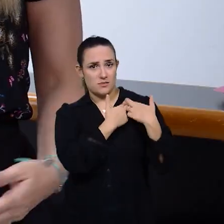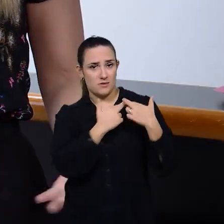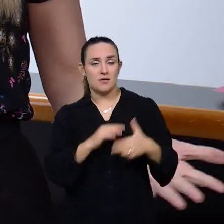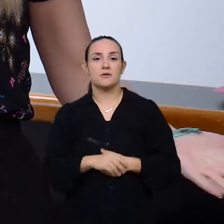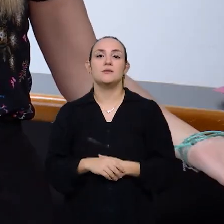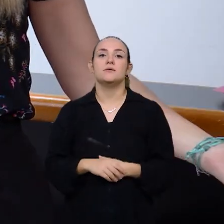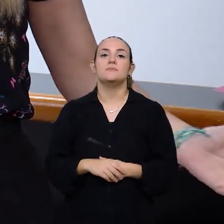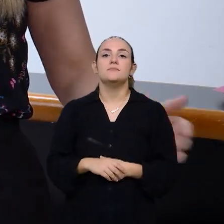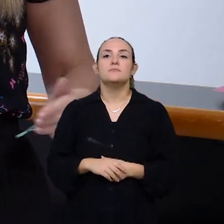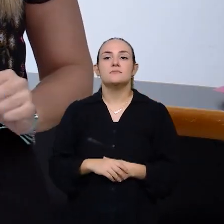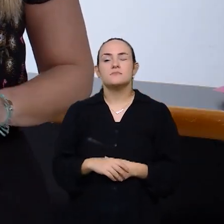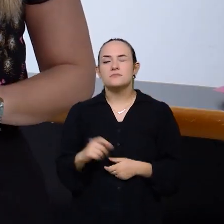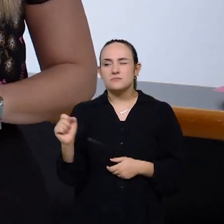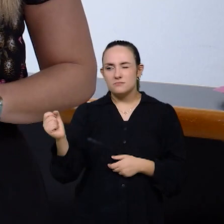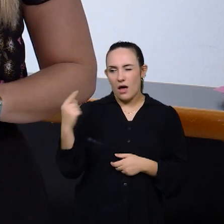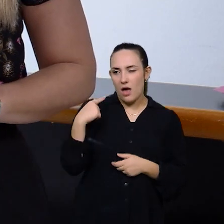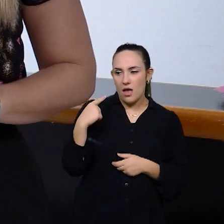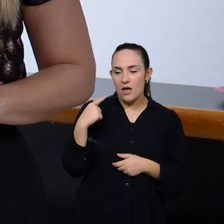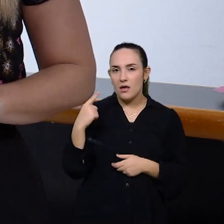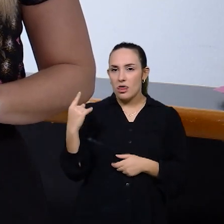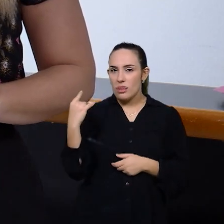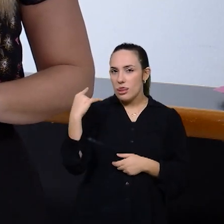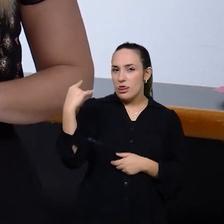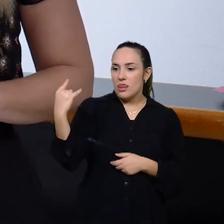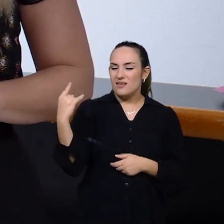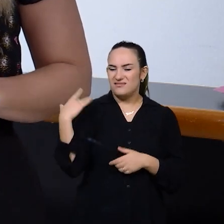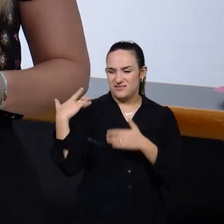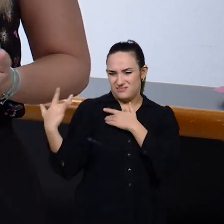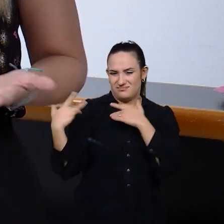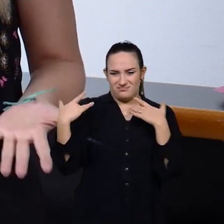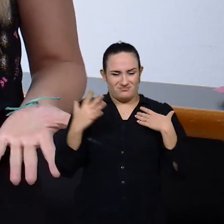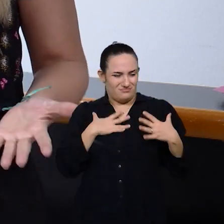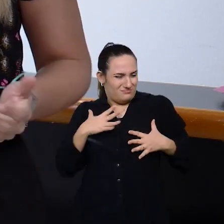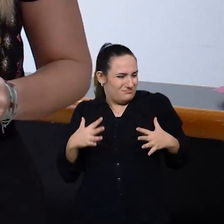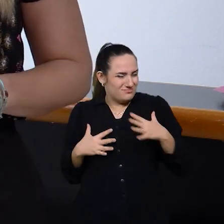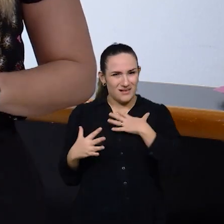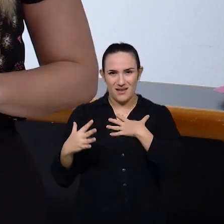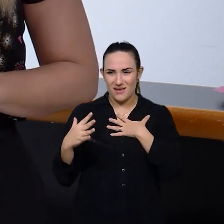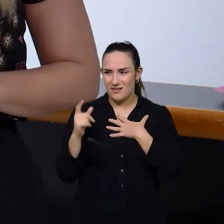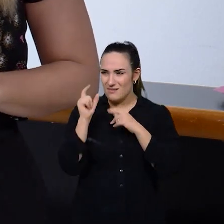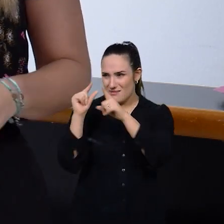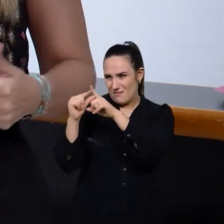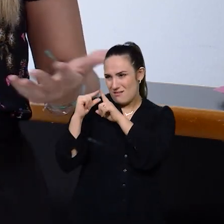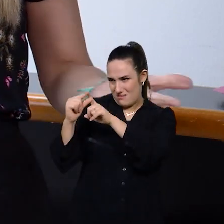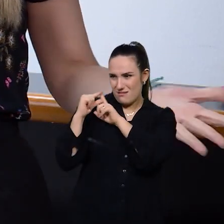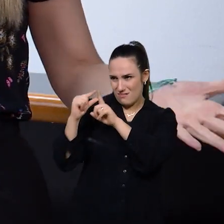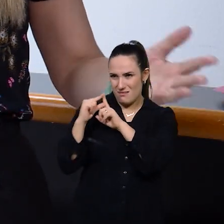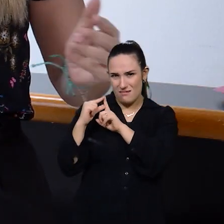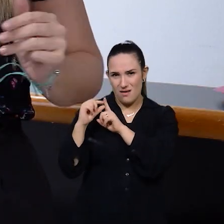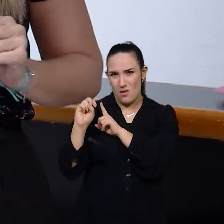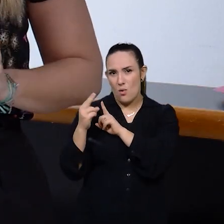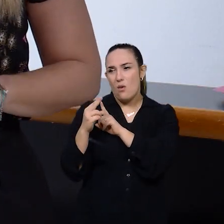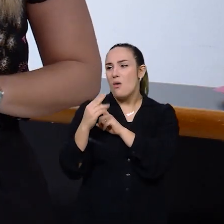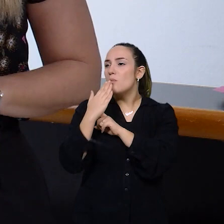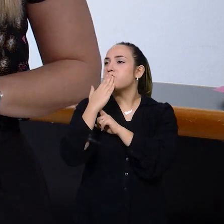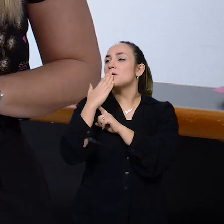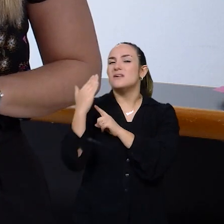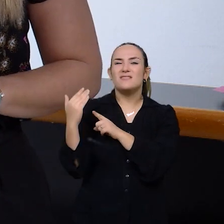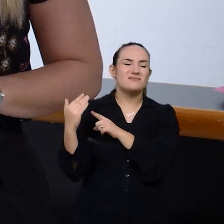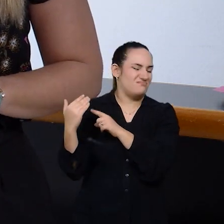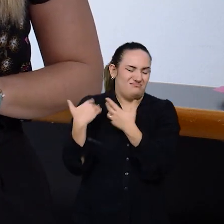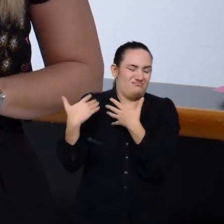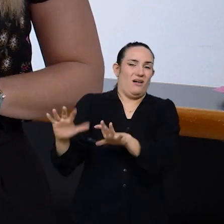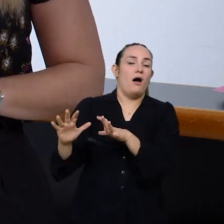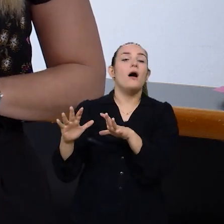função. Insinuações, cantadas, contatos físicos forçados, gestos e apelidos. Afinal, o que é o assédio moral